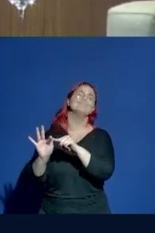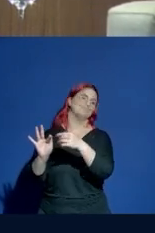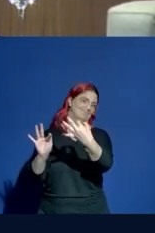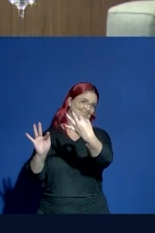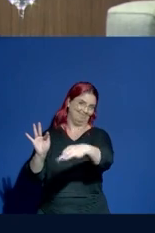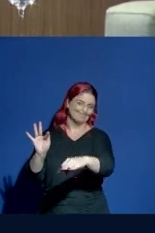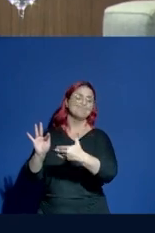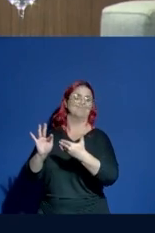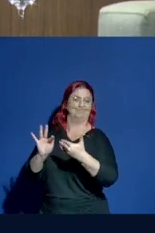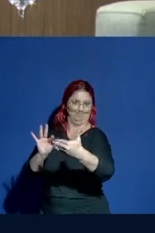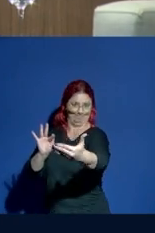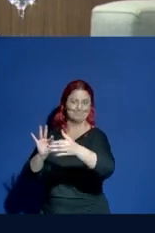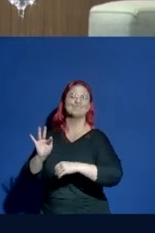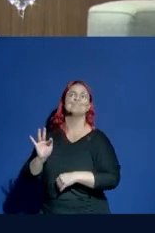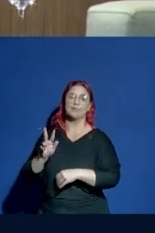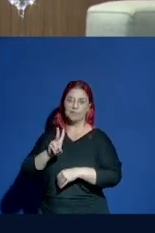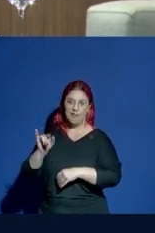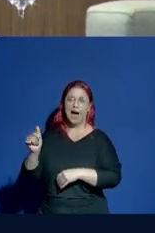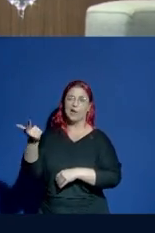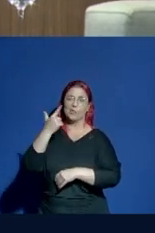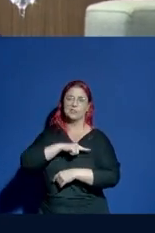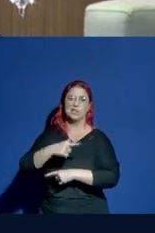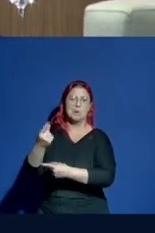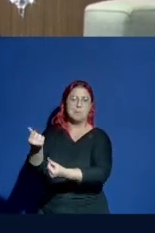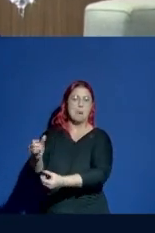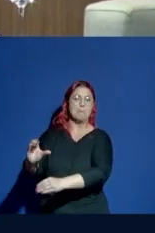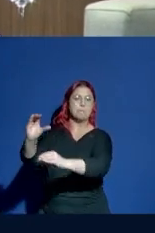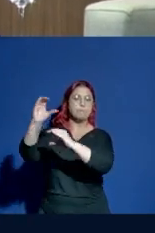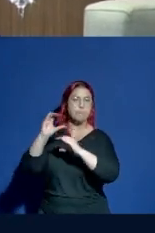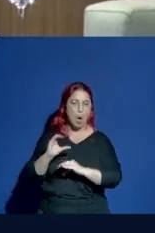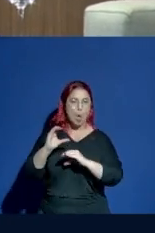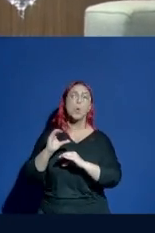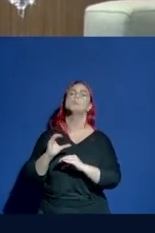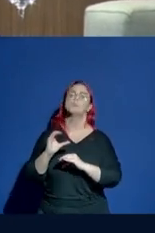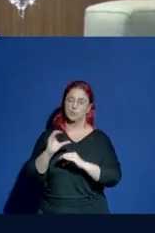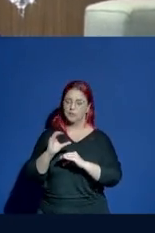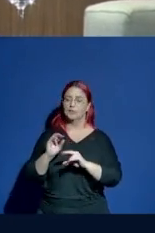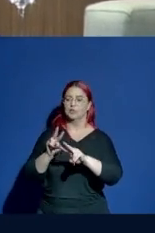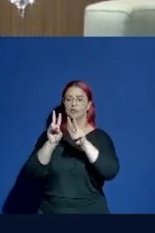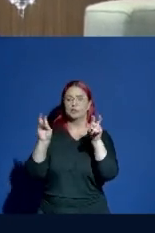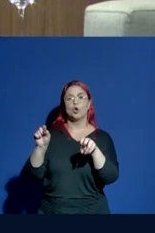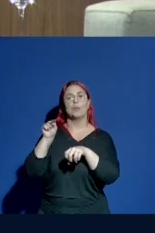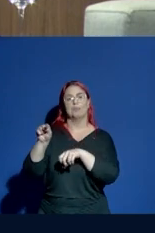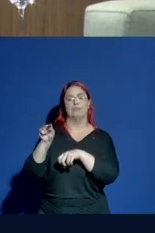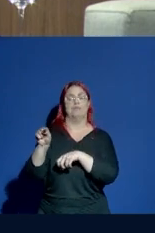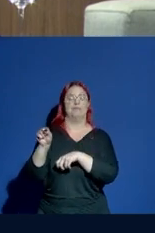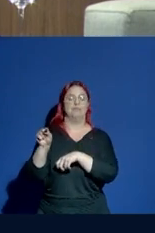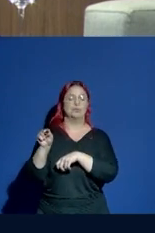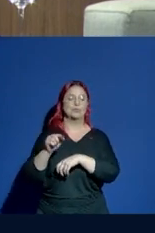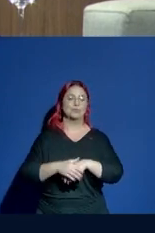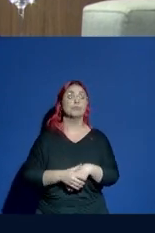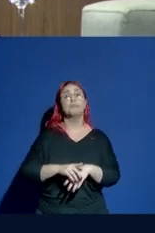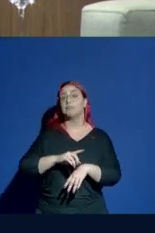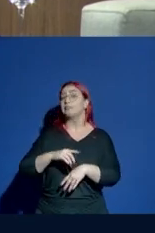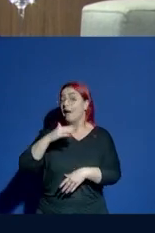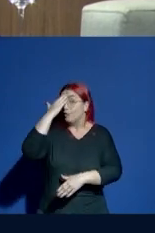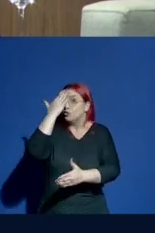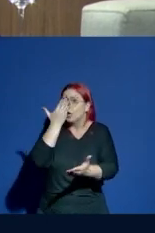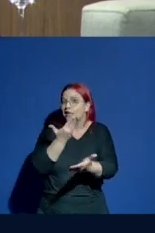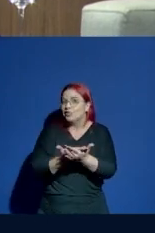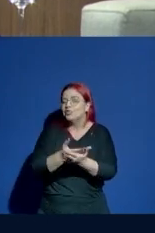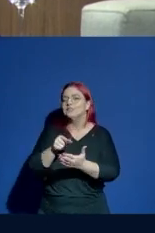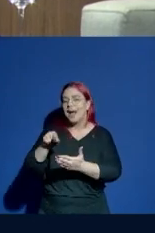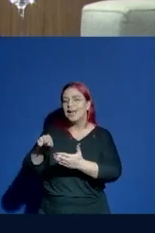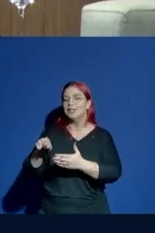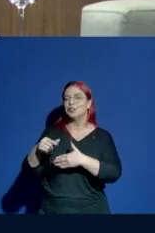nenhuma é monetizar de forma vigorosa e nós acreditamos que esse é o caminho de